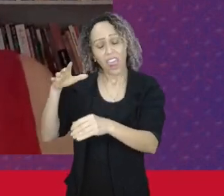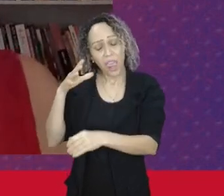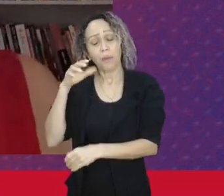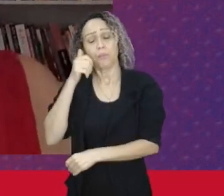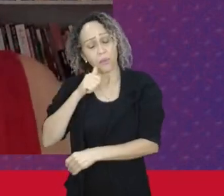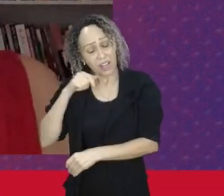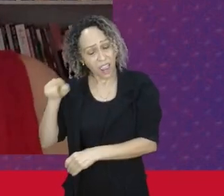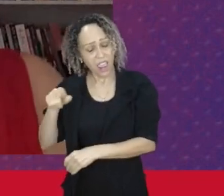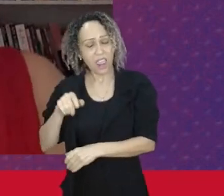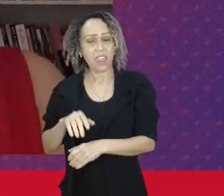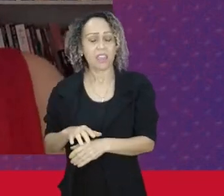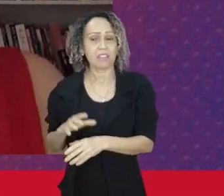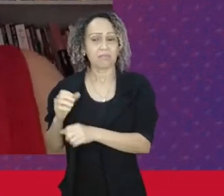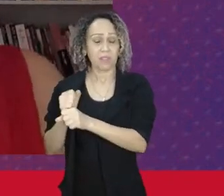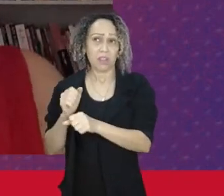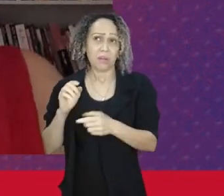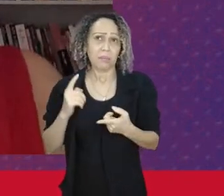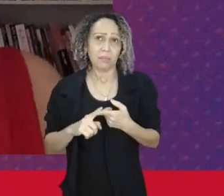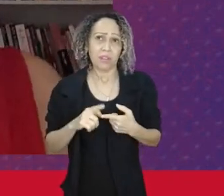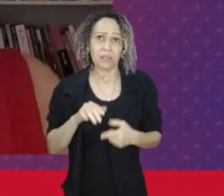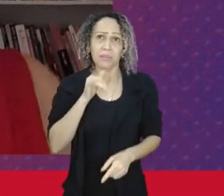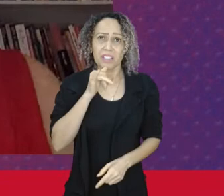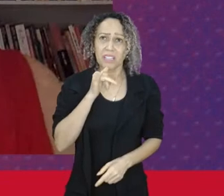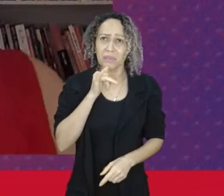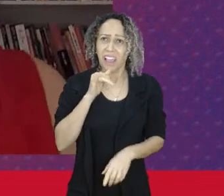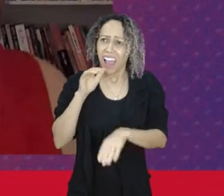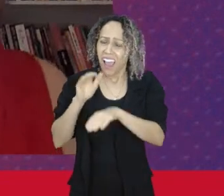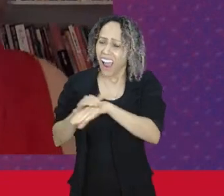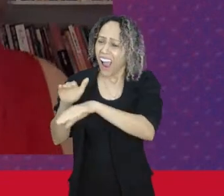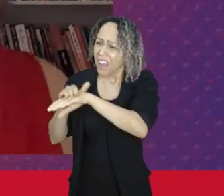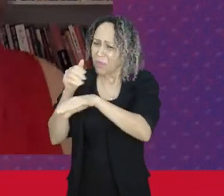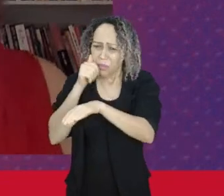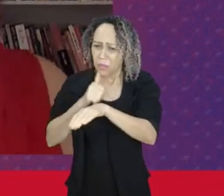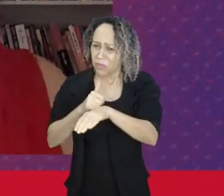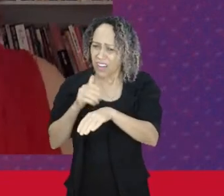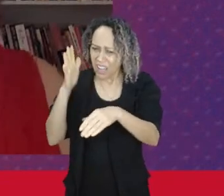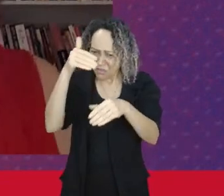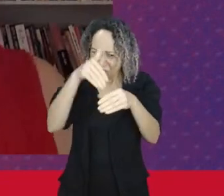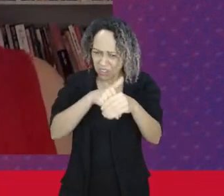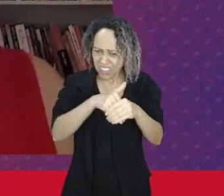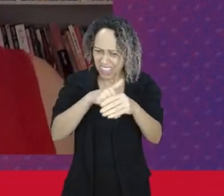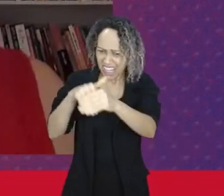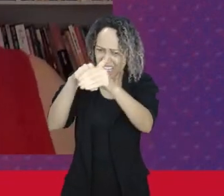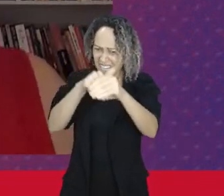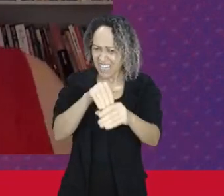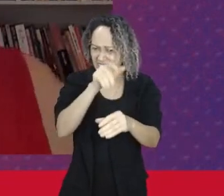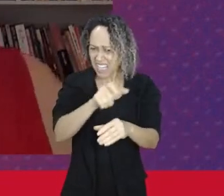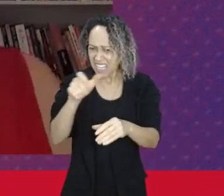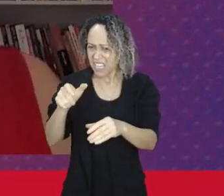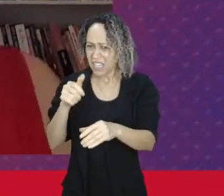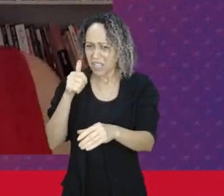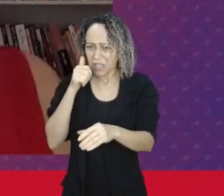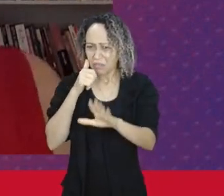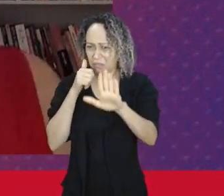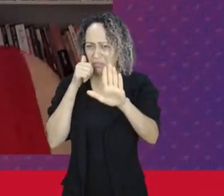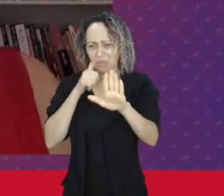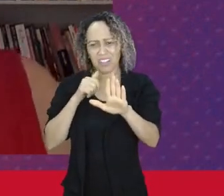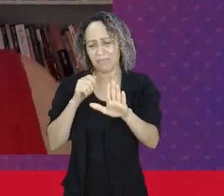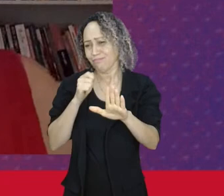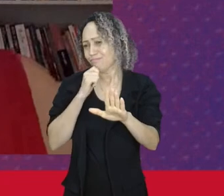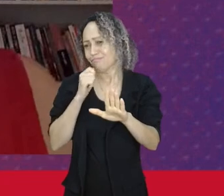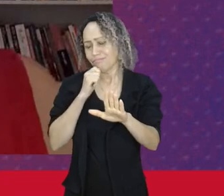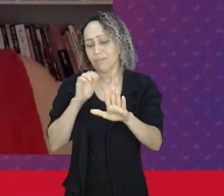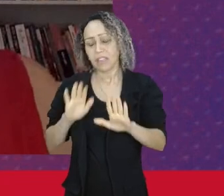votando nas mulheres. E se a gente pensar no legislativo, também a gente no país inteiro só